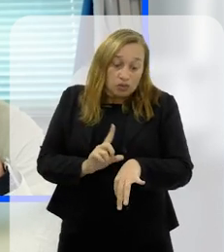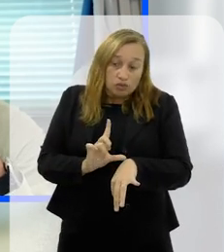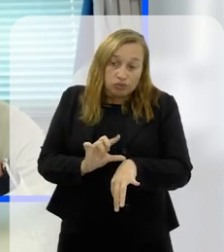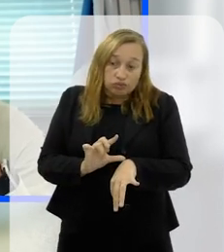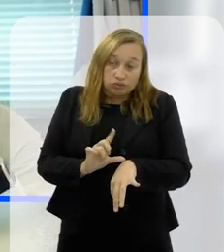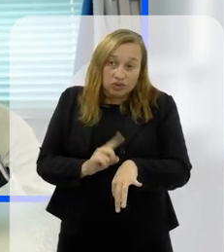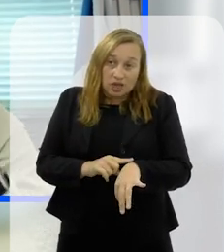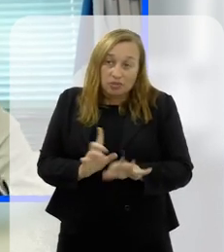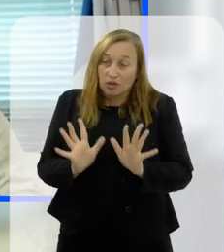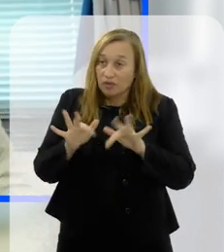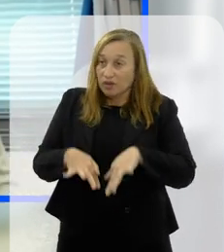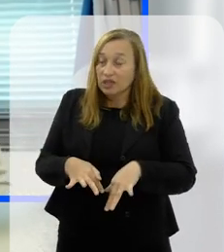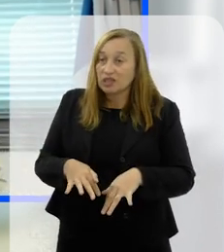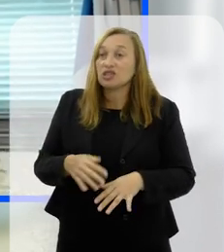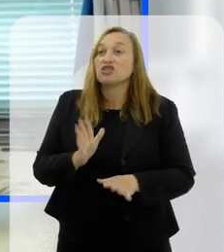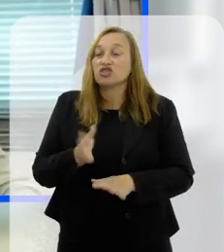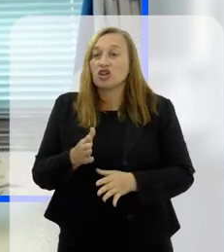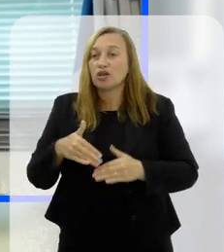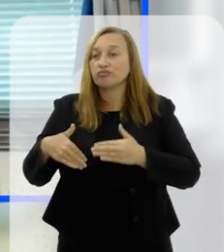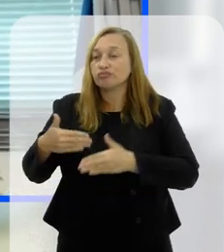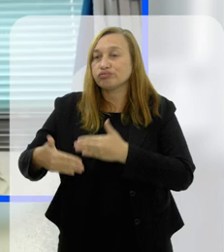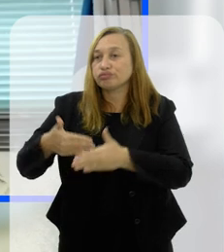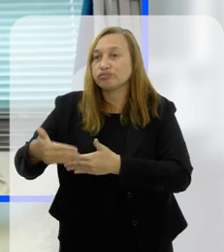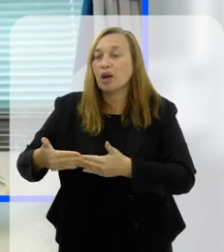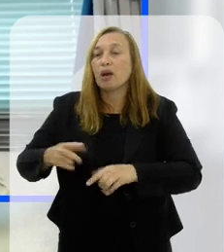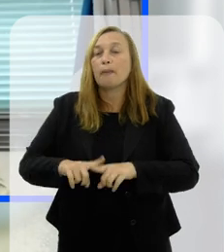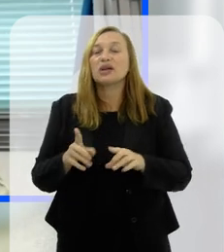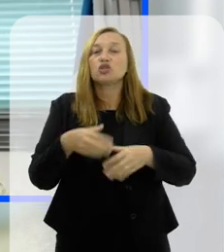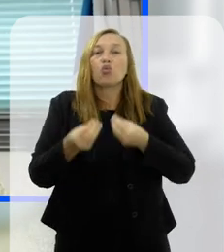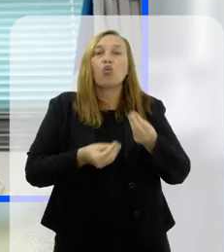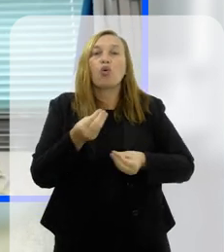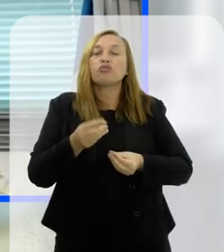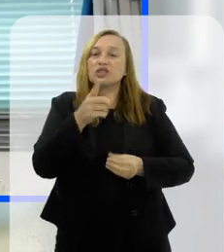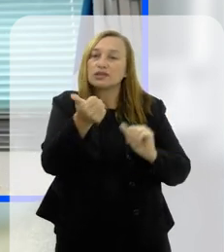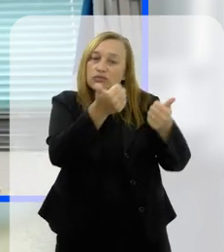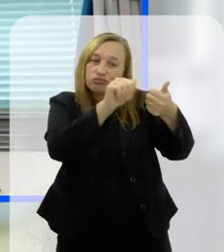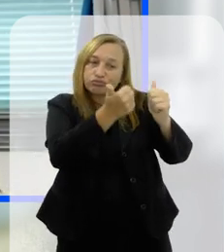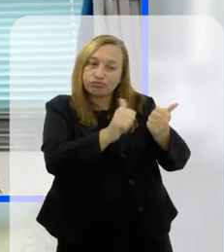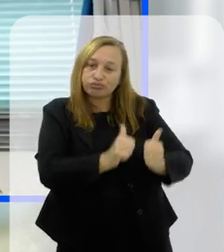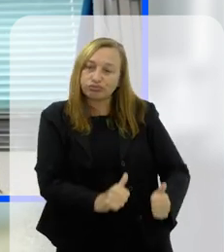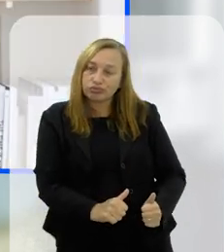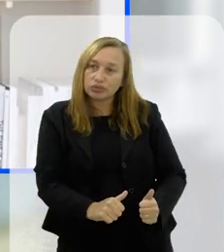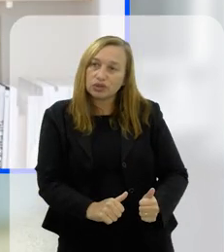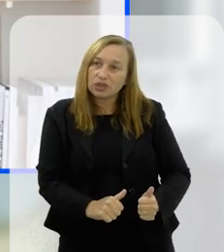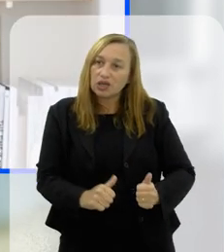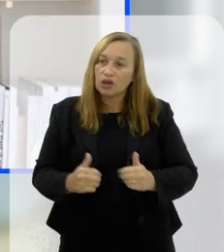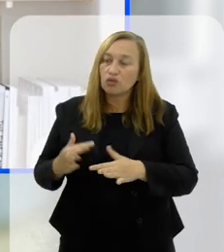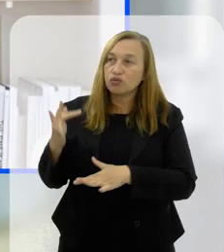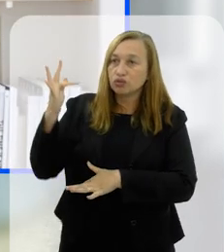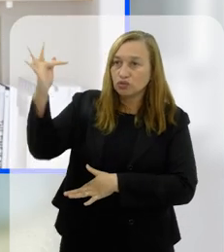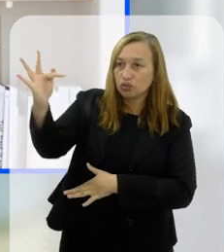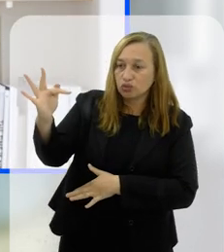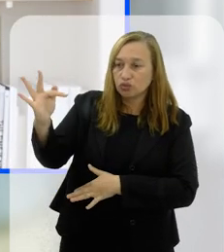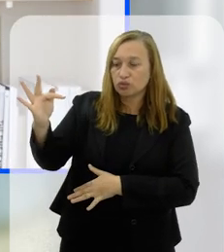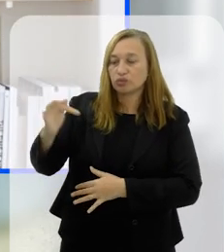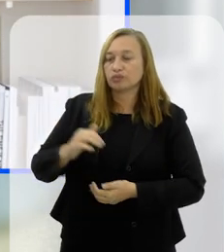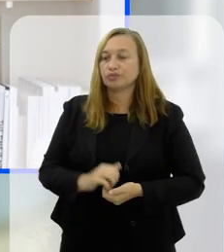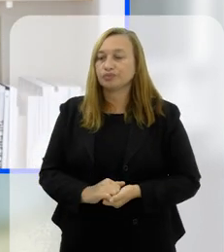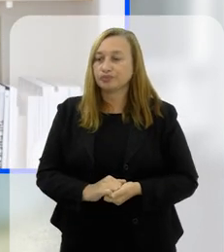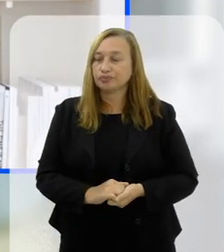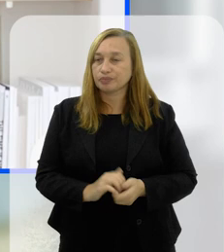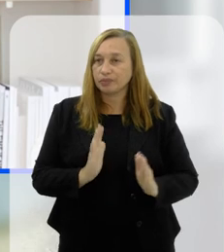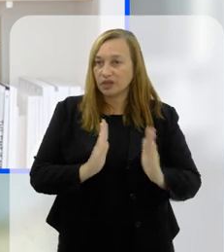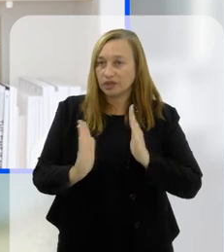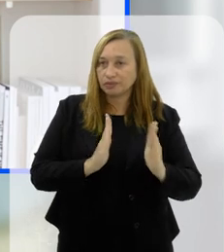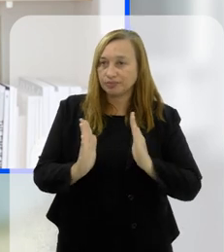programa já tá chegando aqui ao fim eh muito já se avançou Mas como que você avalia esse cenário aqui paraa frente né a médio